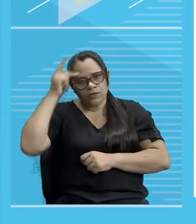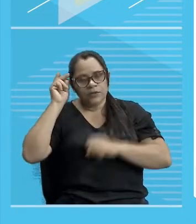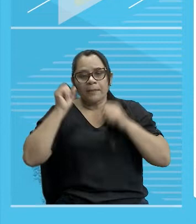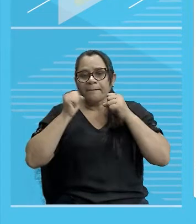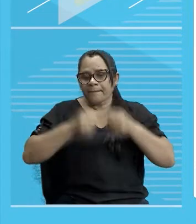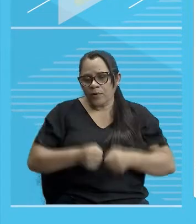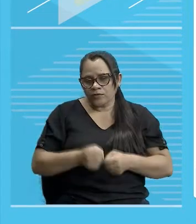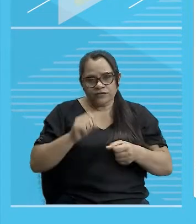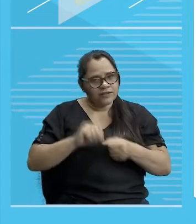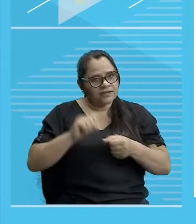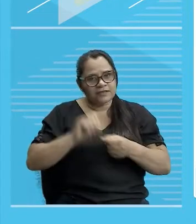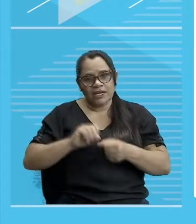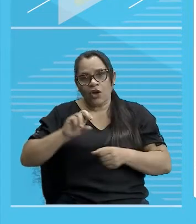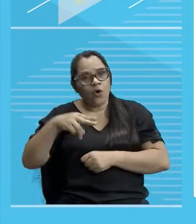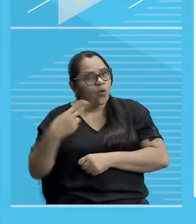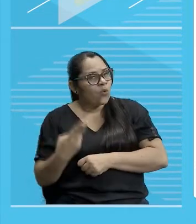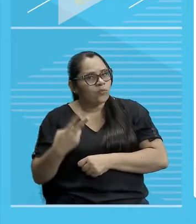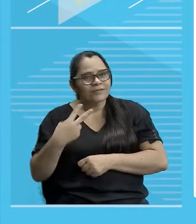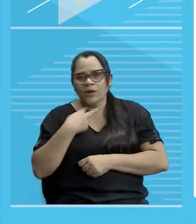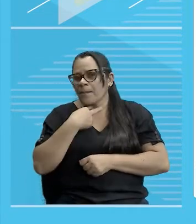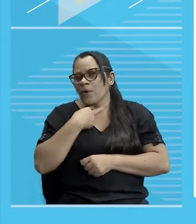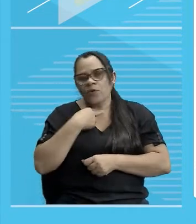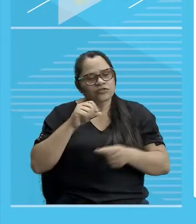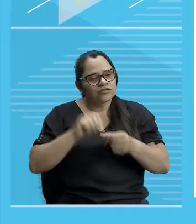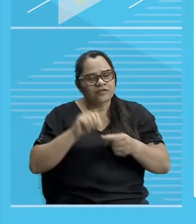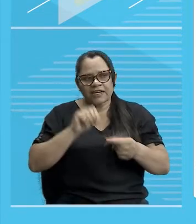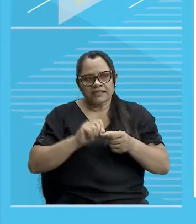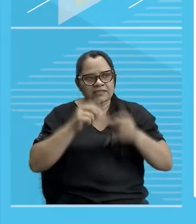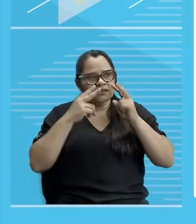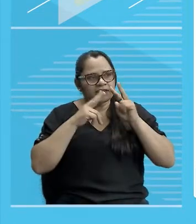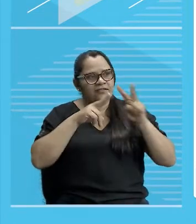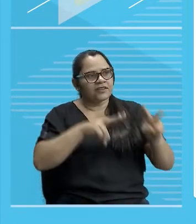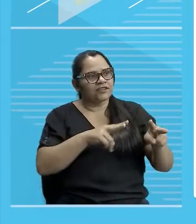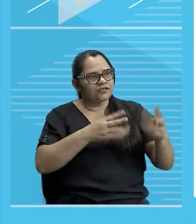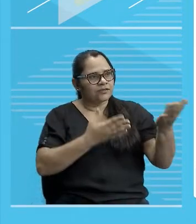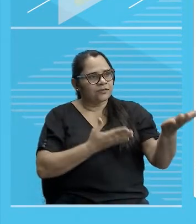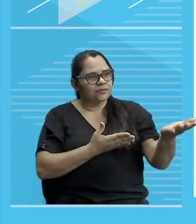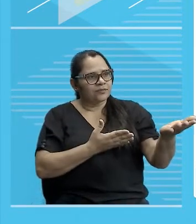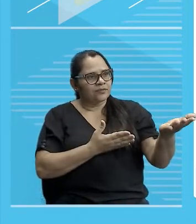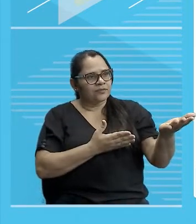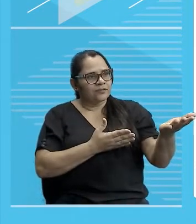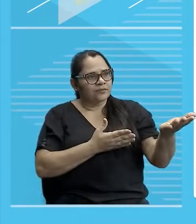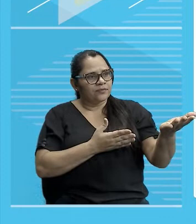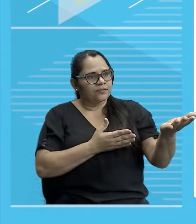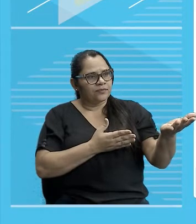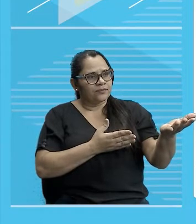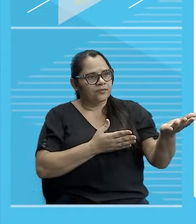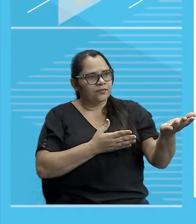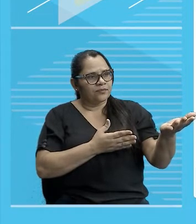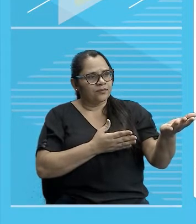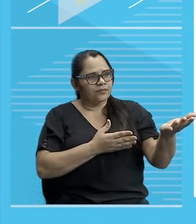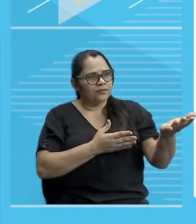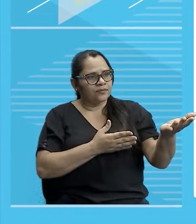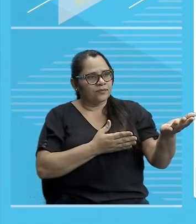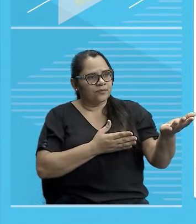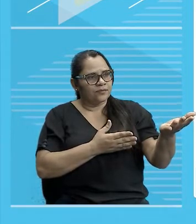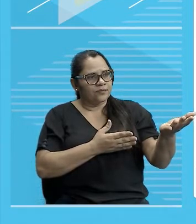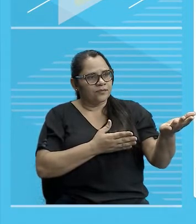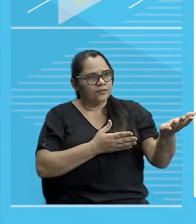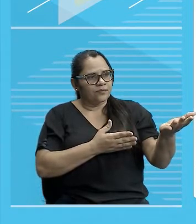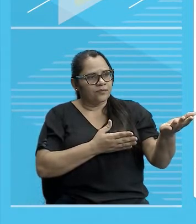se comportar com o auxílio de softwares aí Vocês perguntam se o que é software aí eu vou